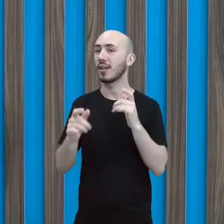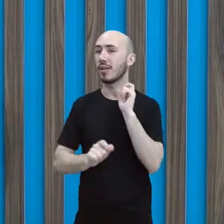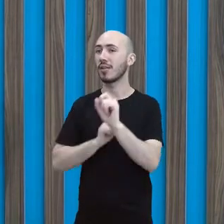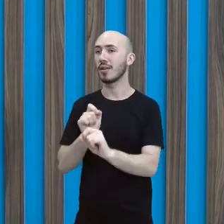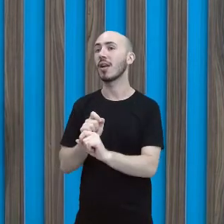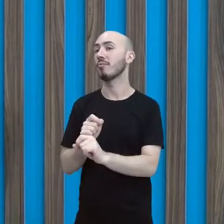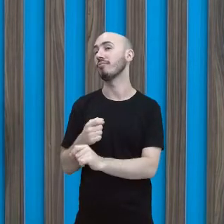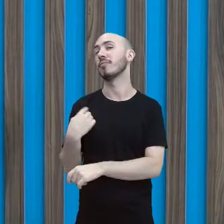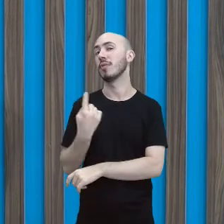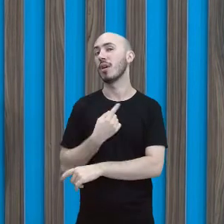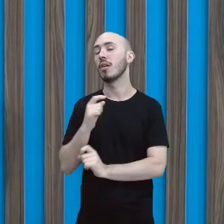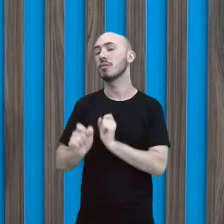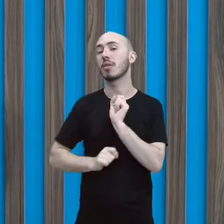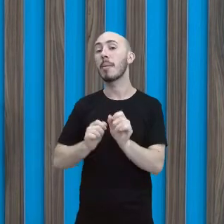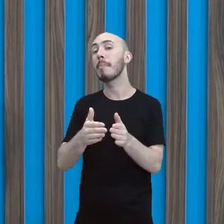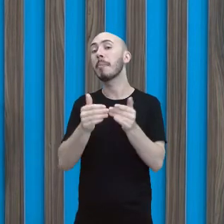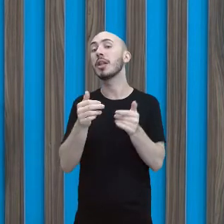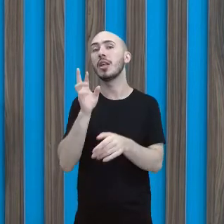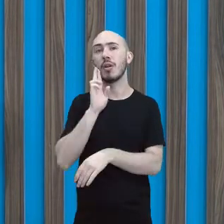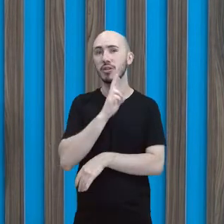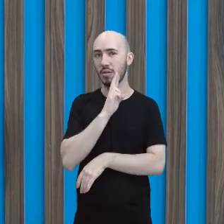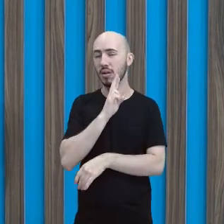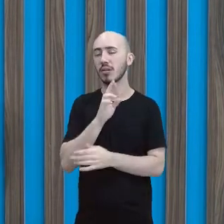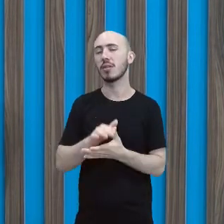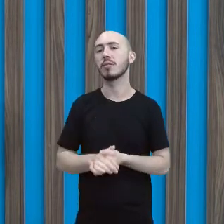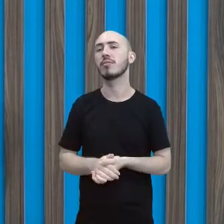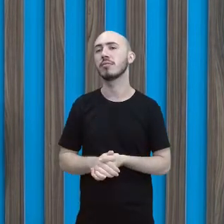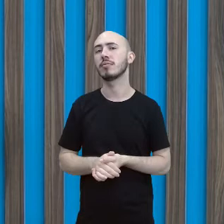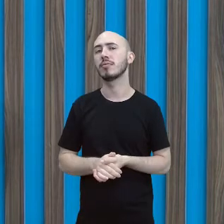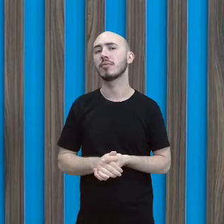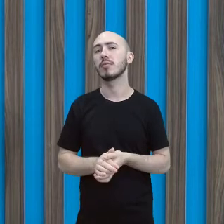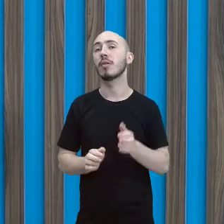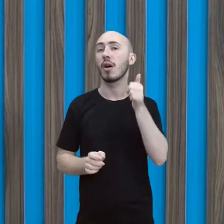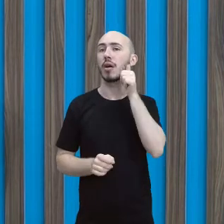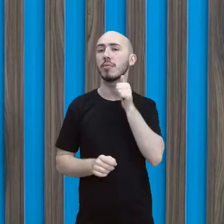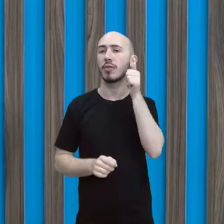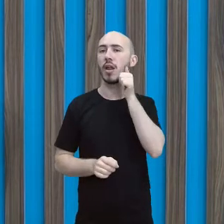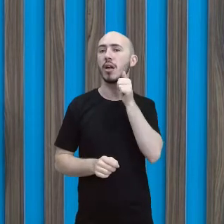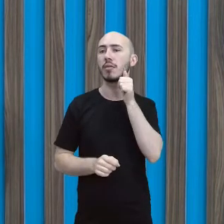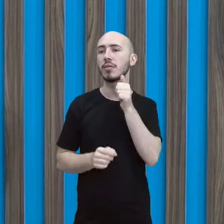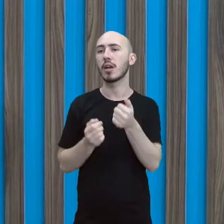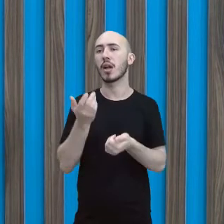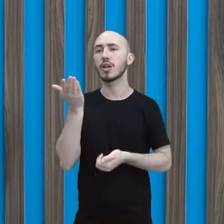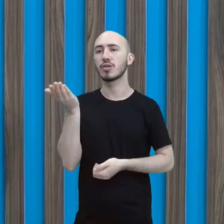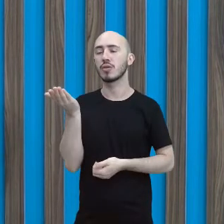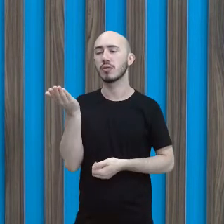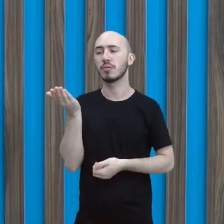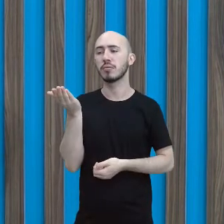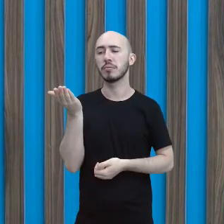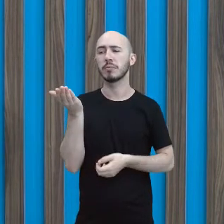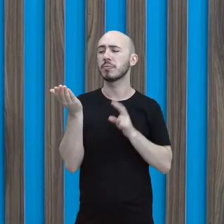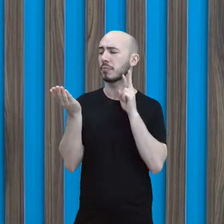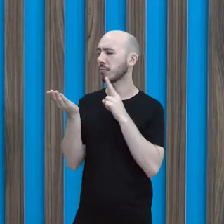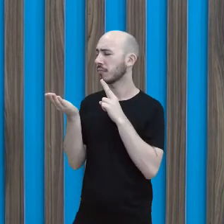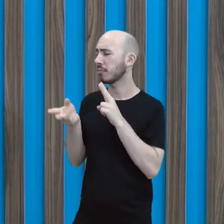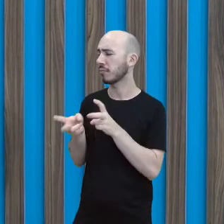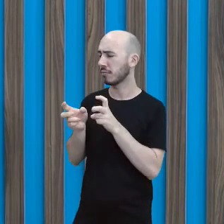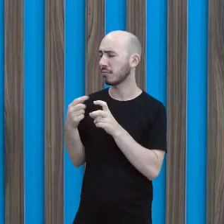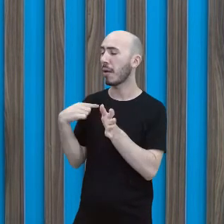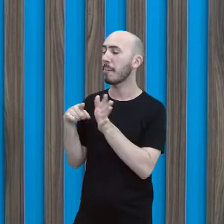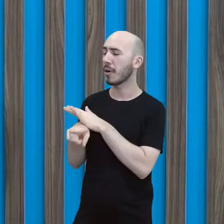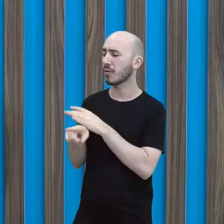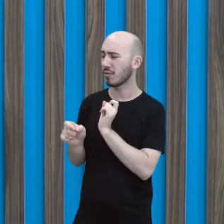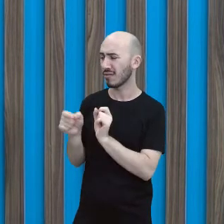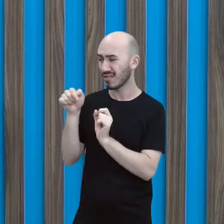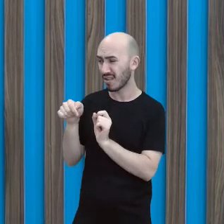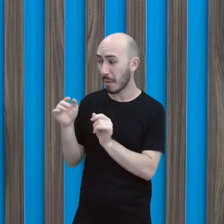foi fazer o pedido, professor, a garçonete olhou para mim e disse, olha, você não é daqui não, né? Eu disse, como é que você